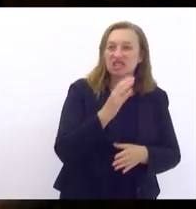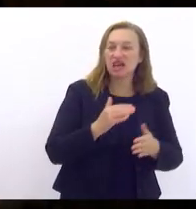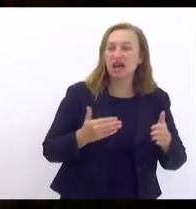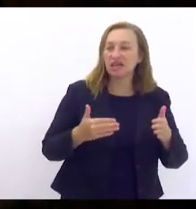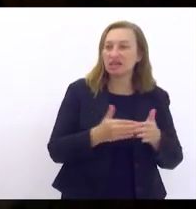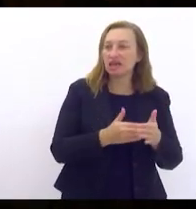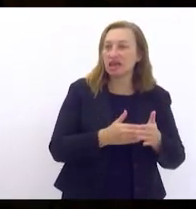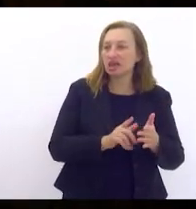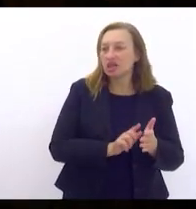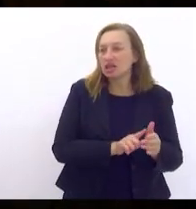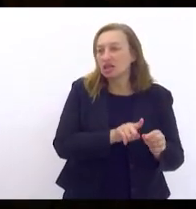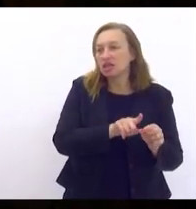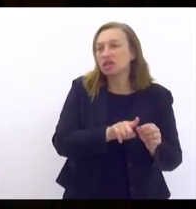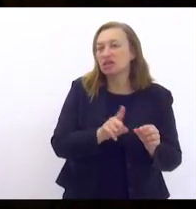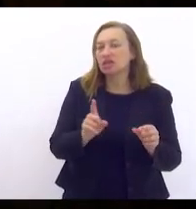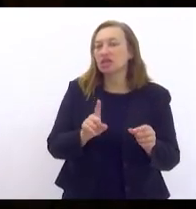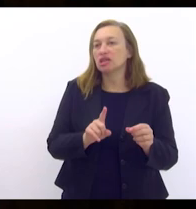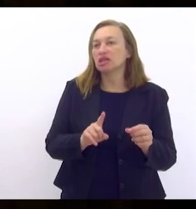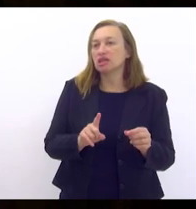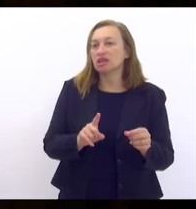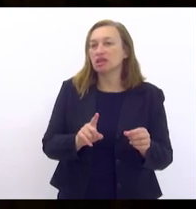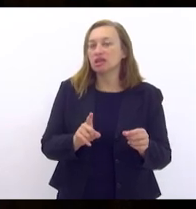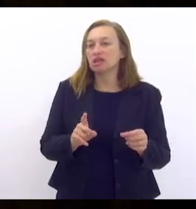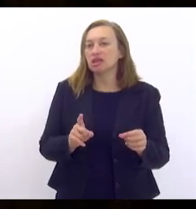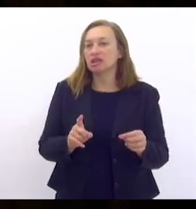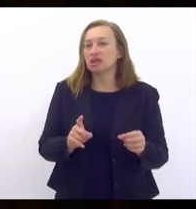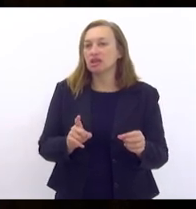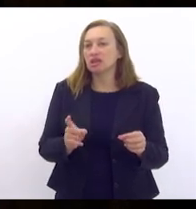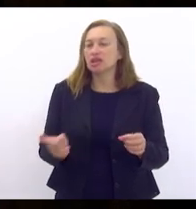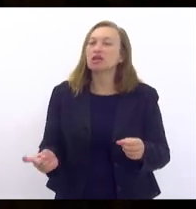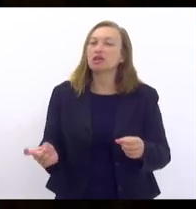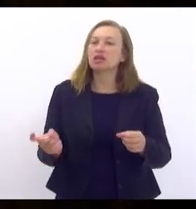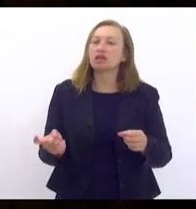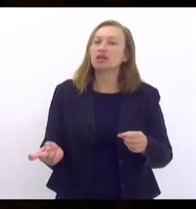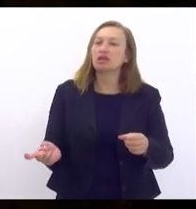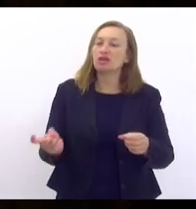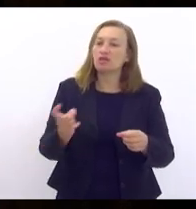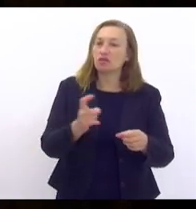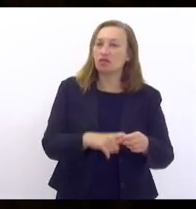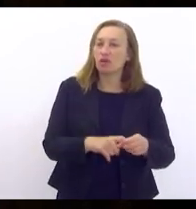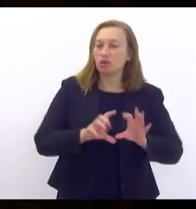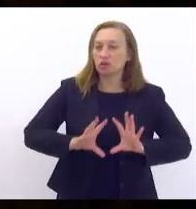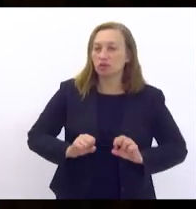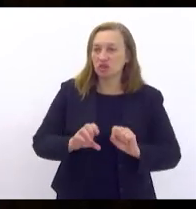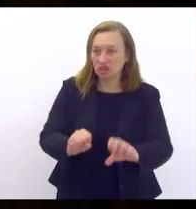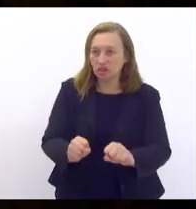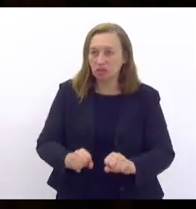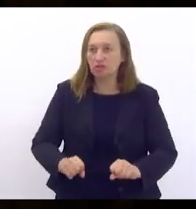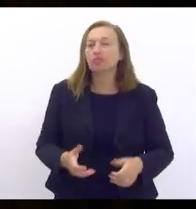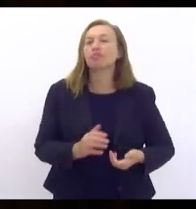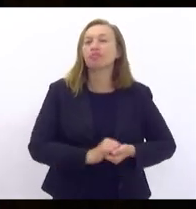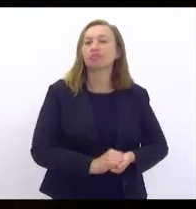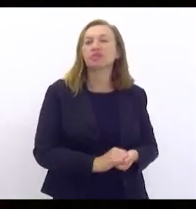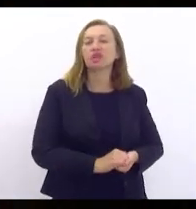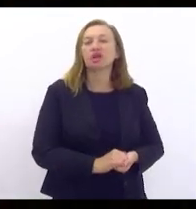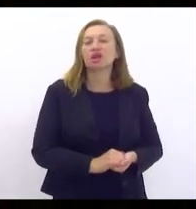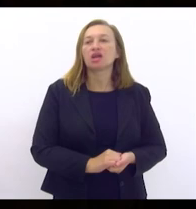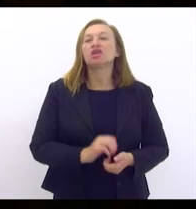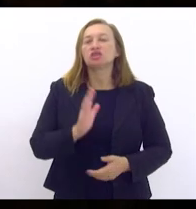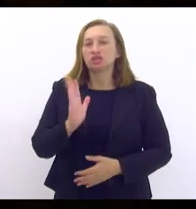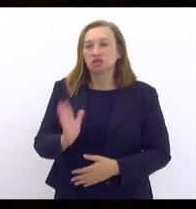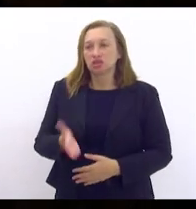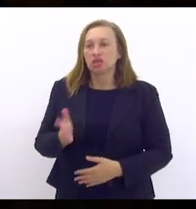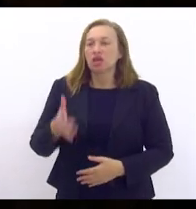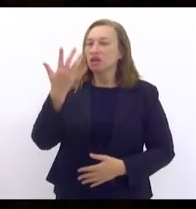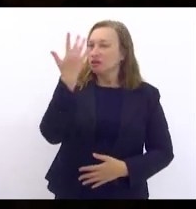numa cadeia que retorna numa lógica de geração de renda com os catadores né é já